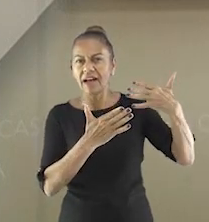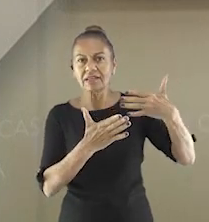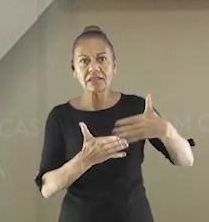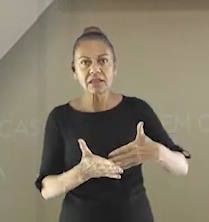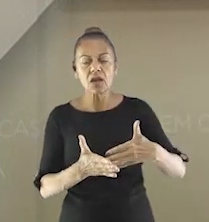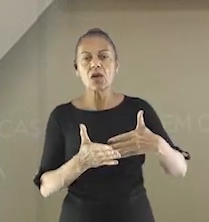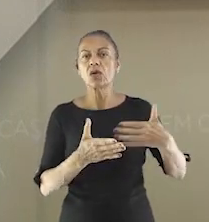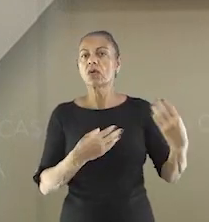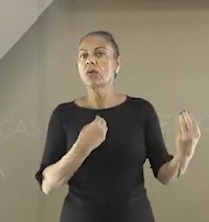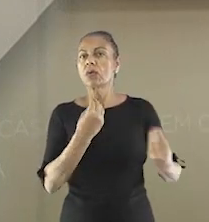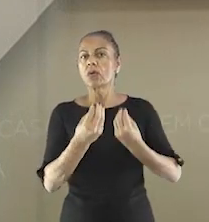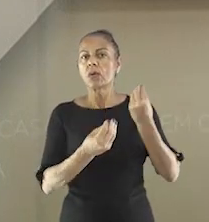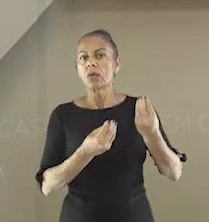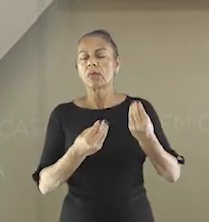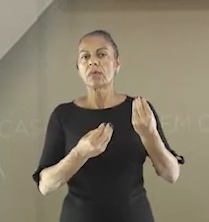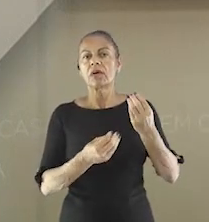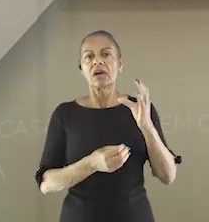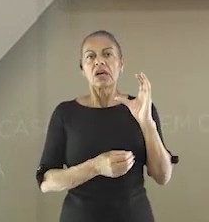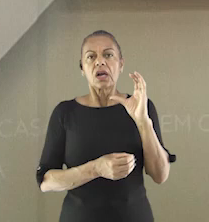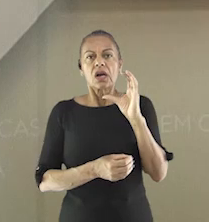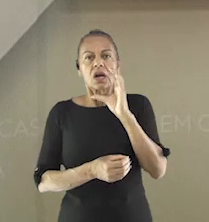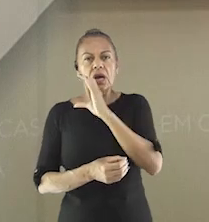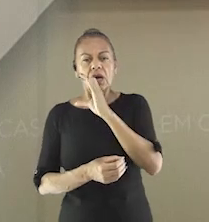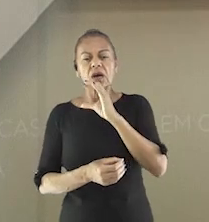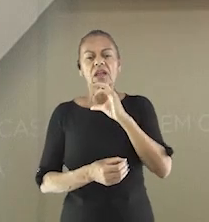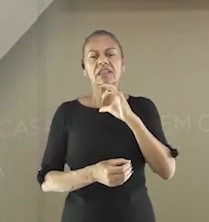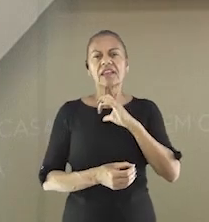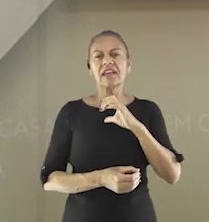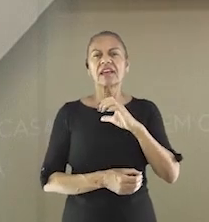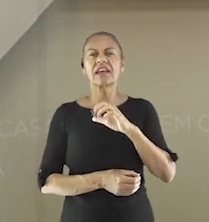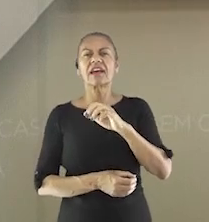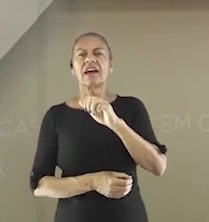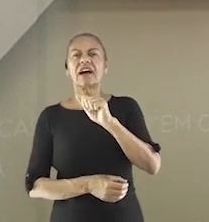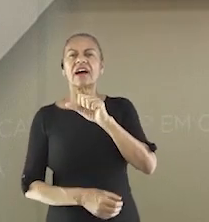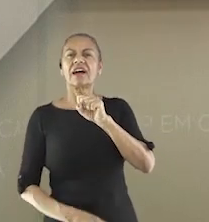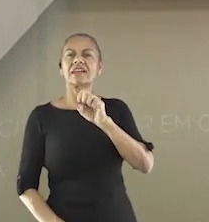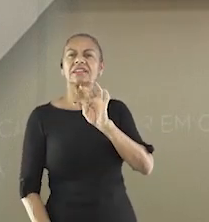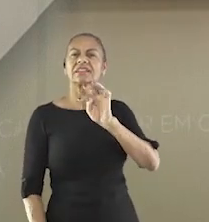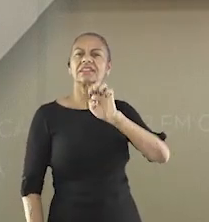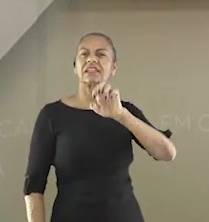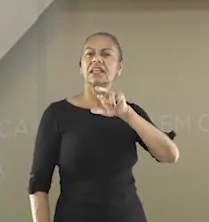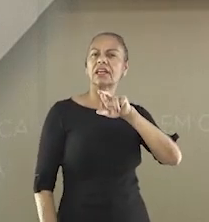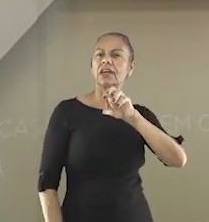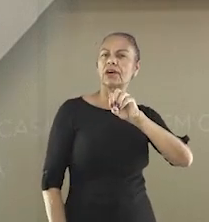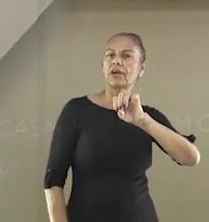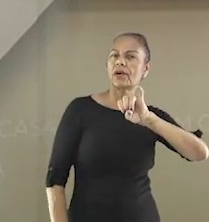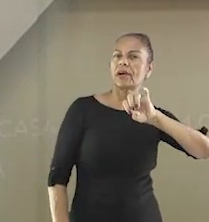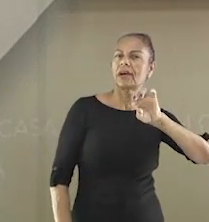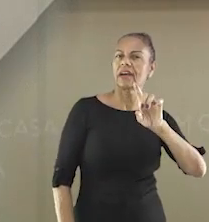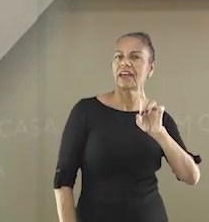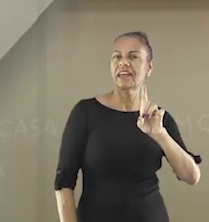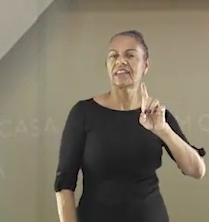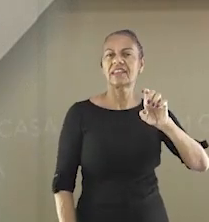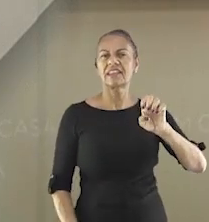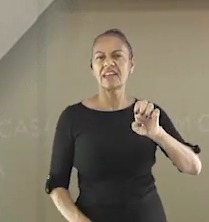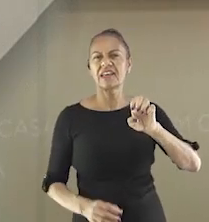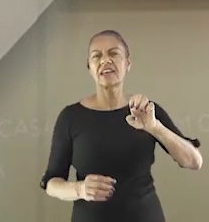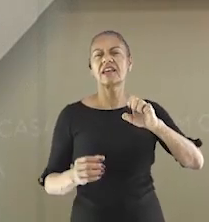calor veio dos choques com asteroides e da grande atividade vulcânica, que aconteceu há mais ou menos 4,5 bilhões de